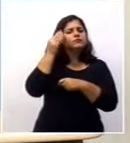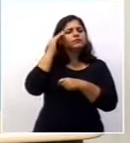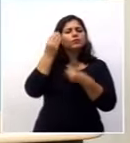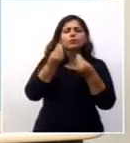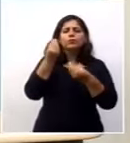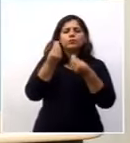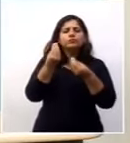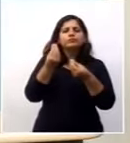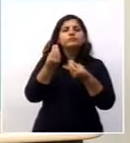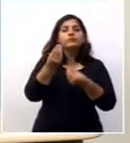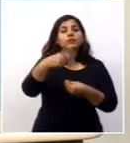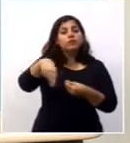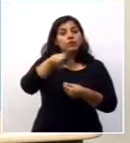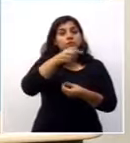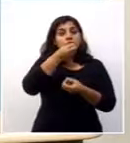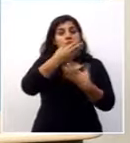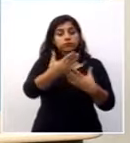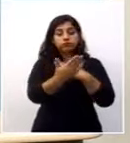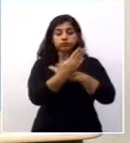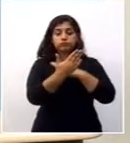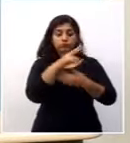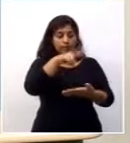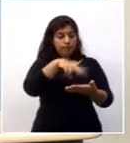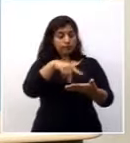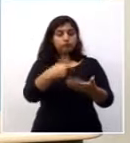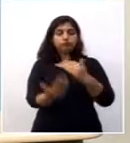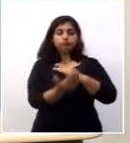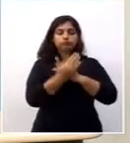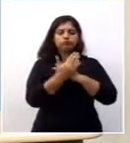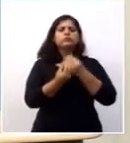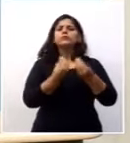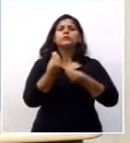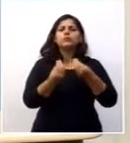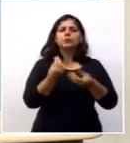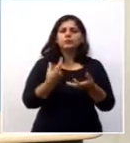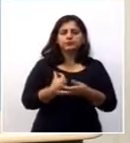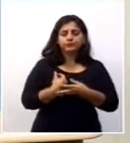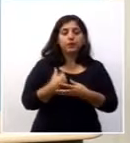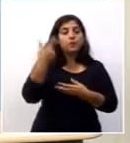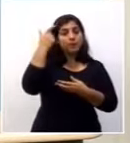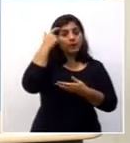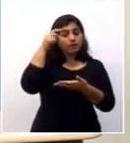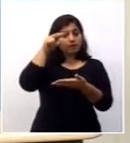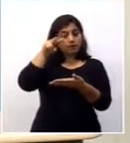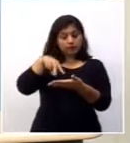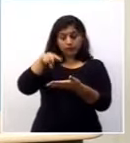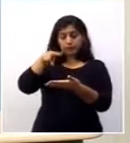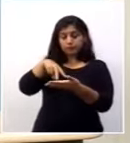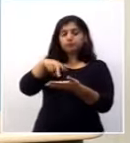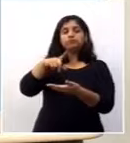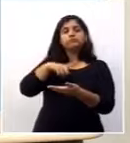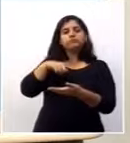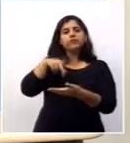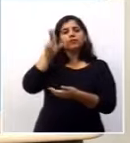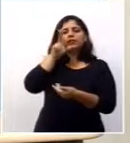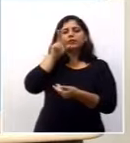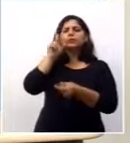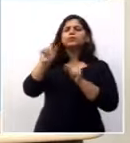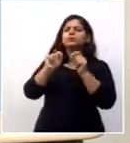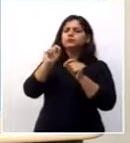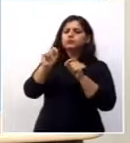pouquinho, né, quais são os benefícios da leitura. Então, quando nós pensamos em leitura, eu tenho que lembrar